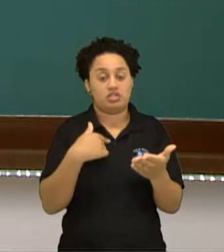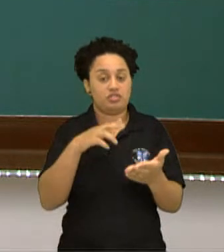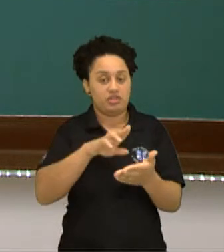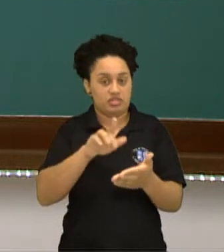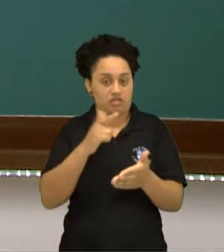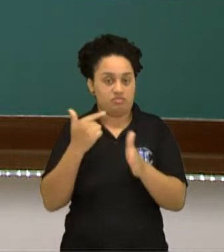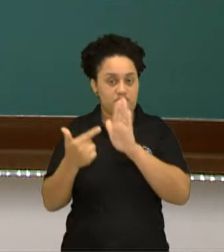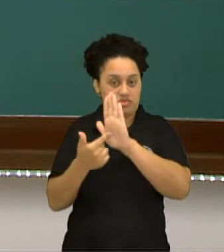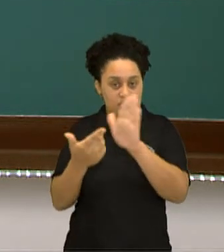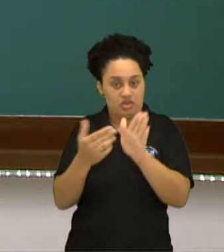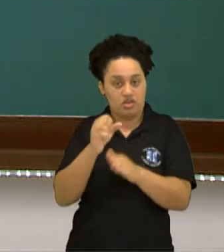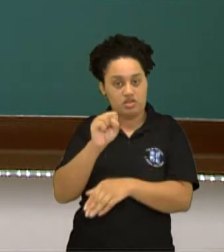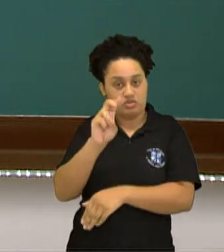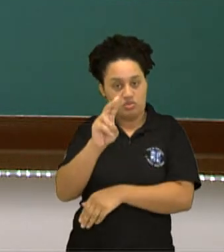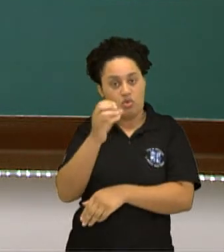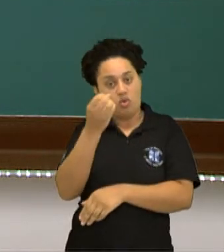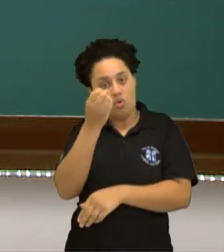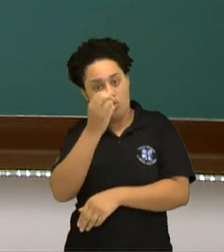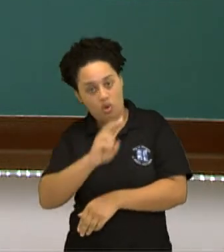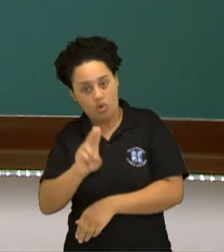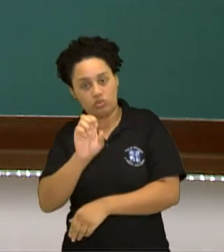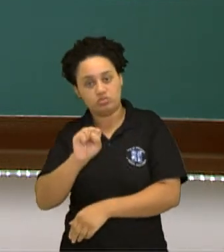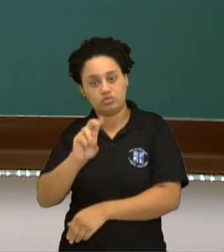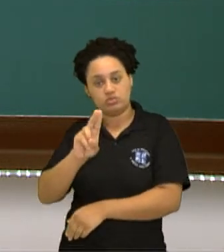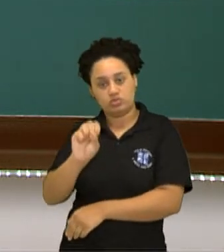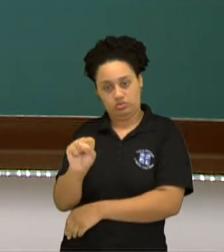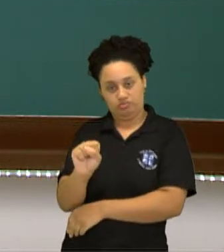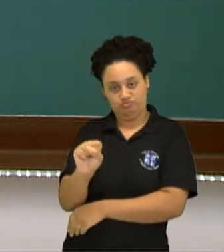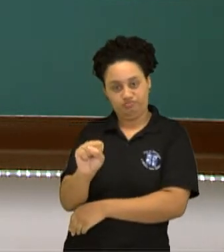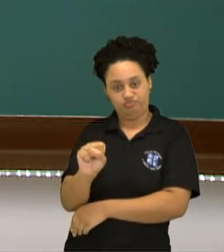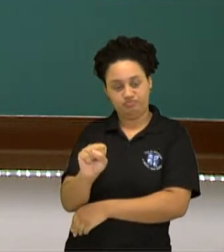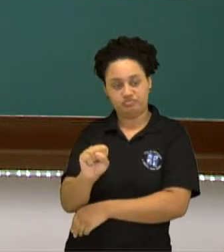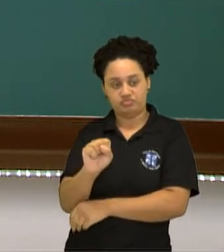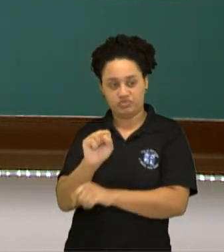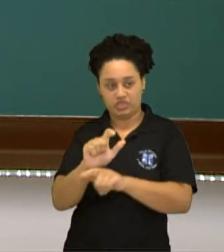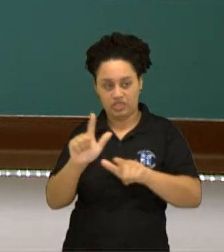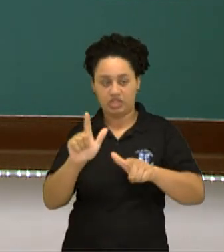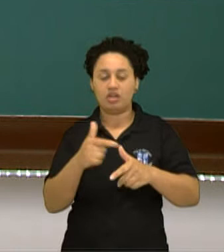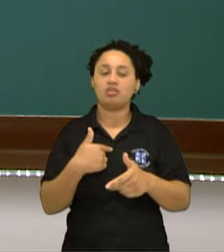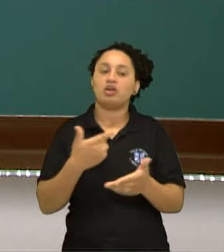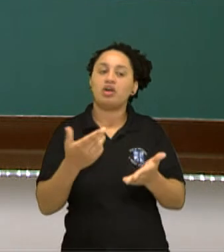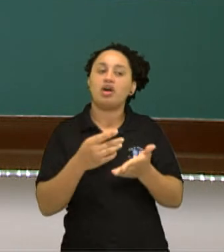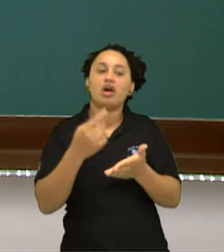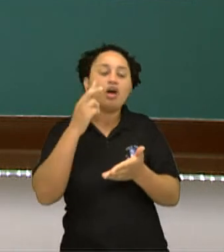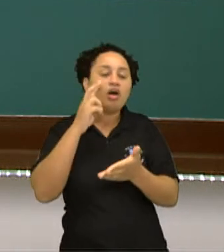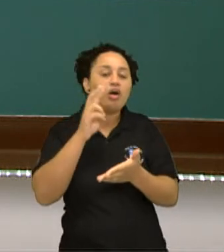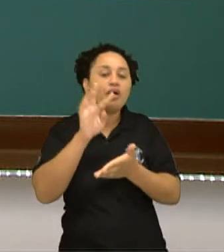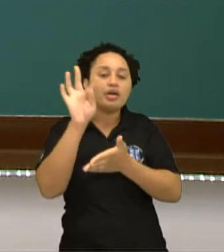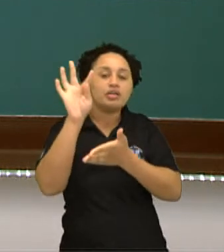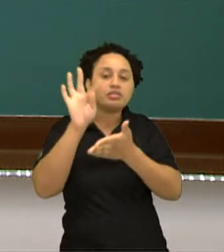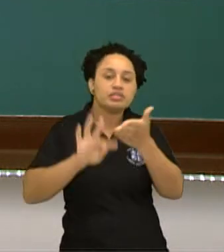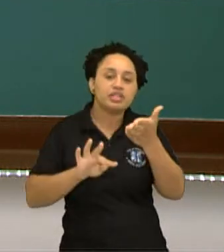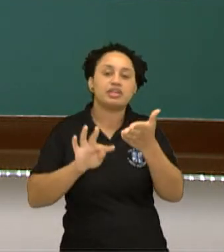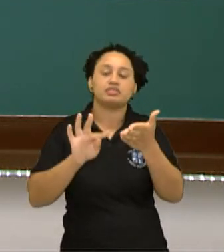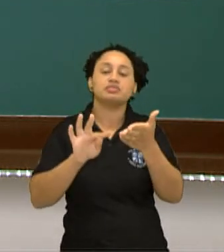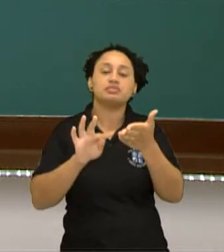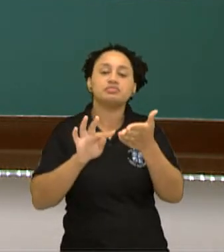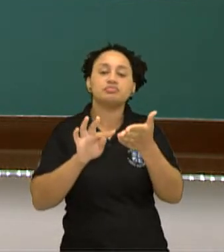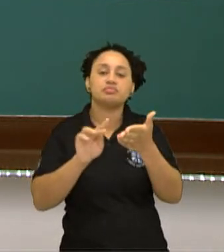aqueles possessivos, su ou sus. Bien? Eduardo trabalhou por anos para